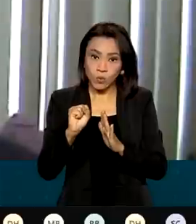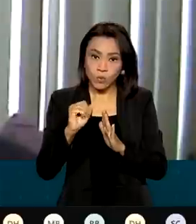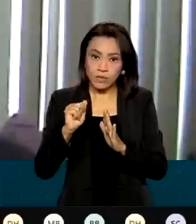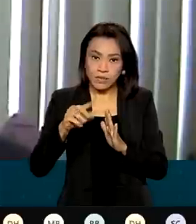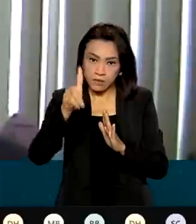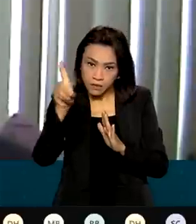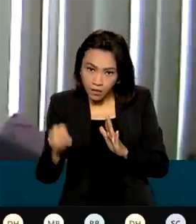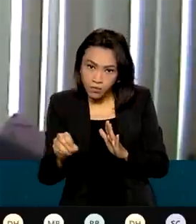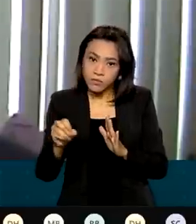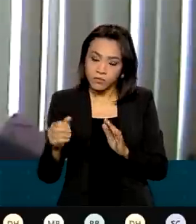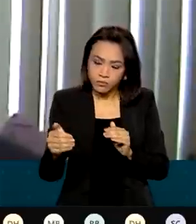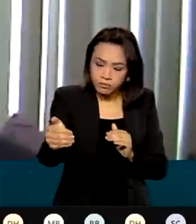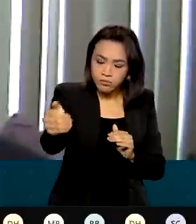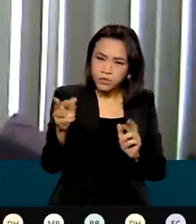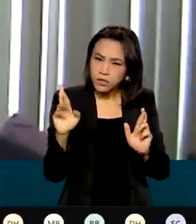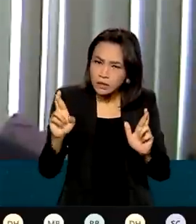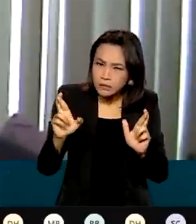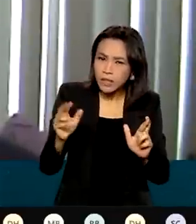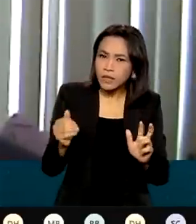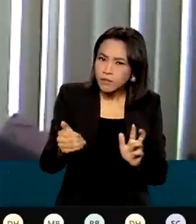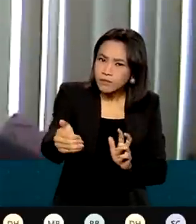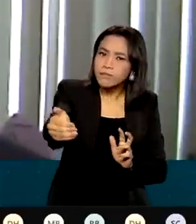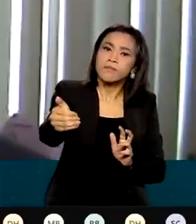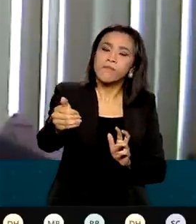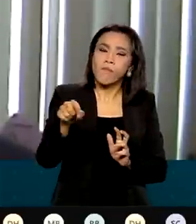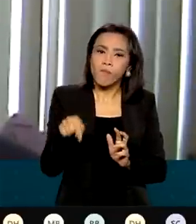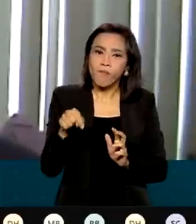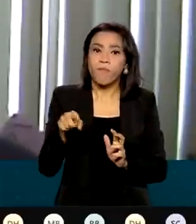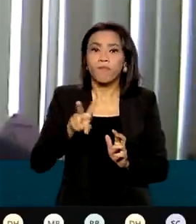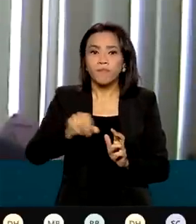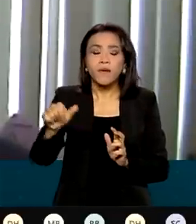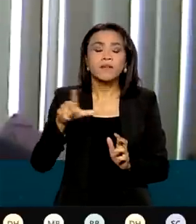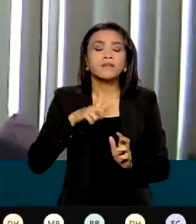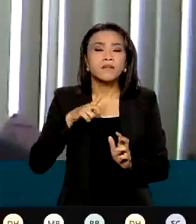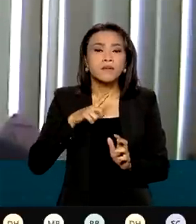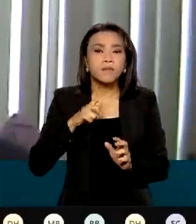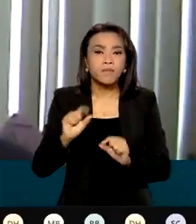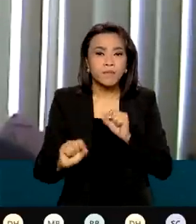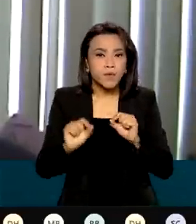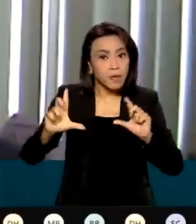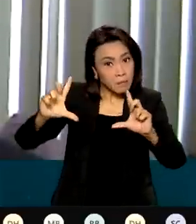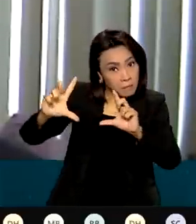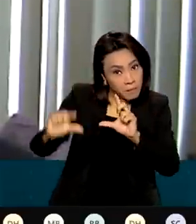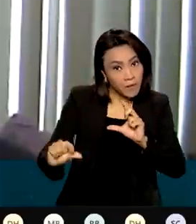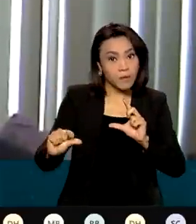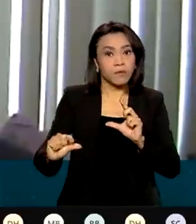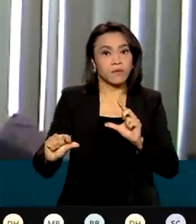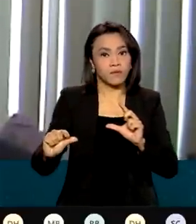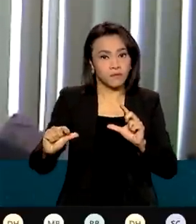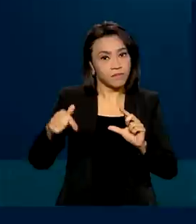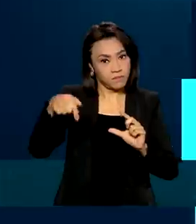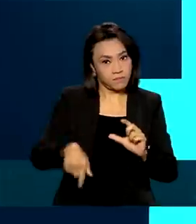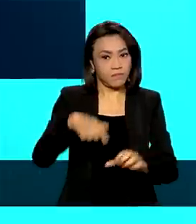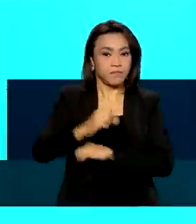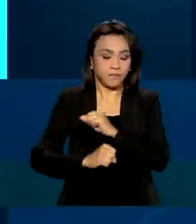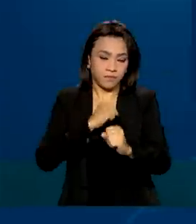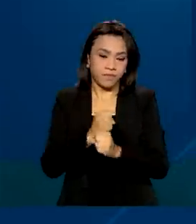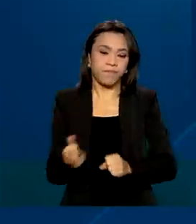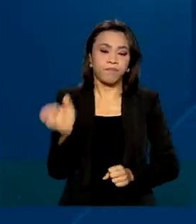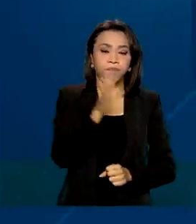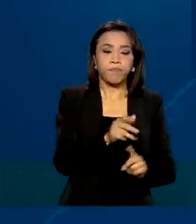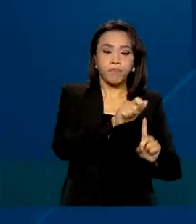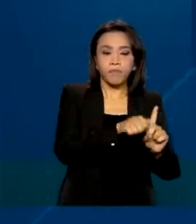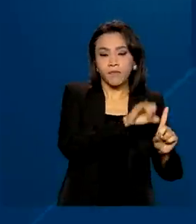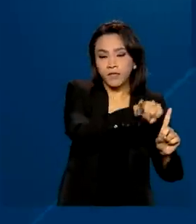nosso próximo expectativa de saldo de balança comercial vai trazer um saldo menor, sim, para o ano. De janeiro a